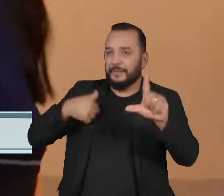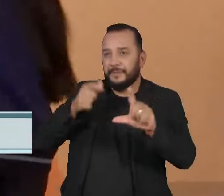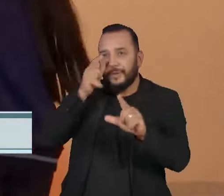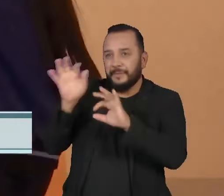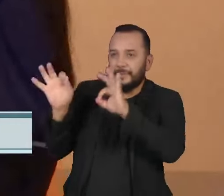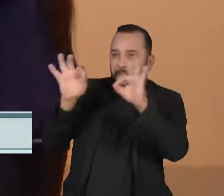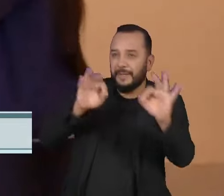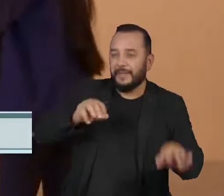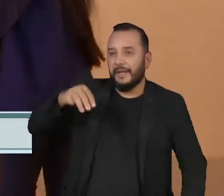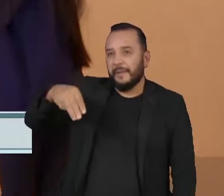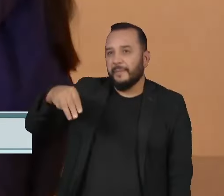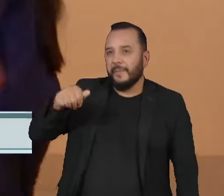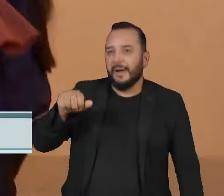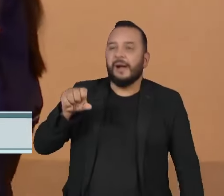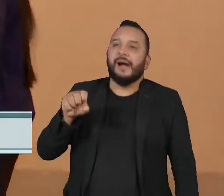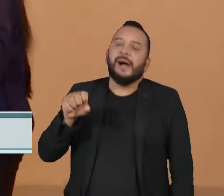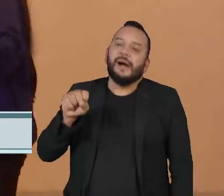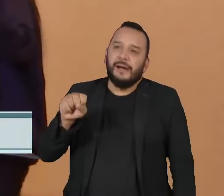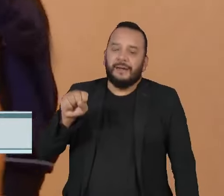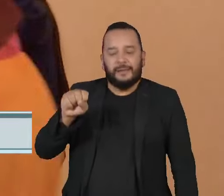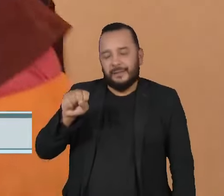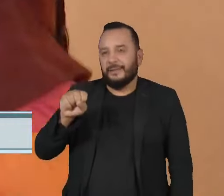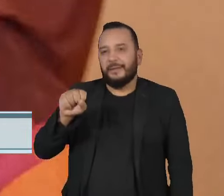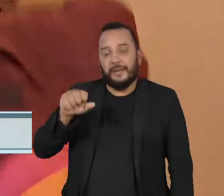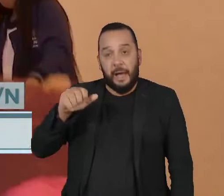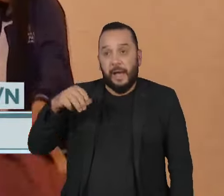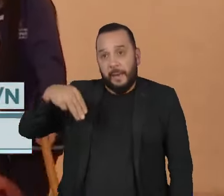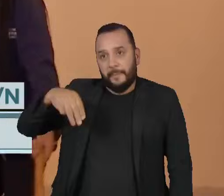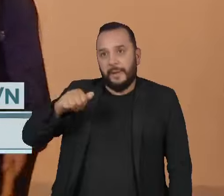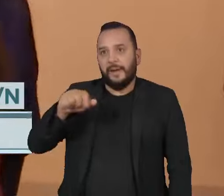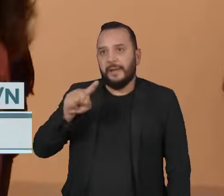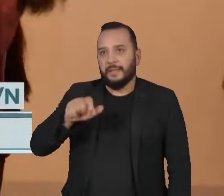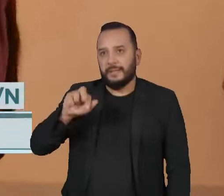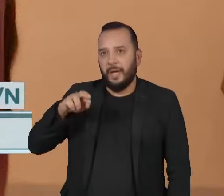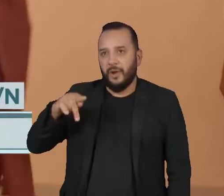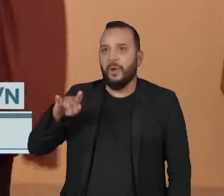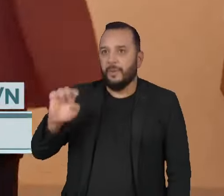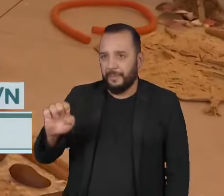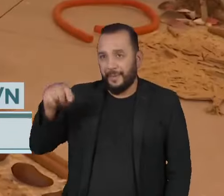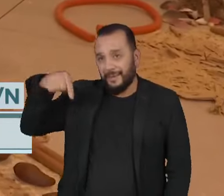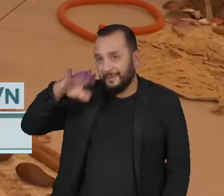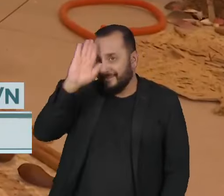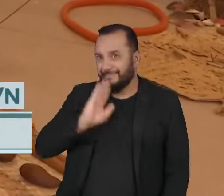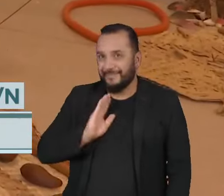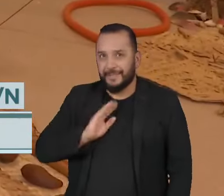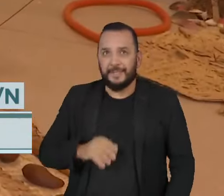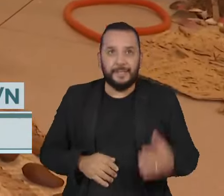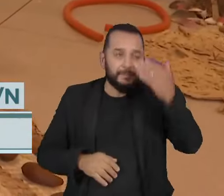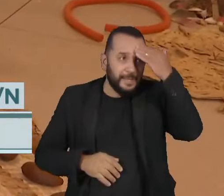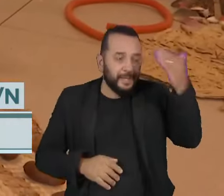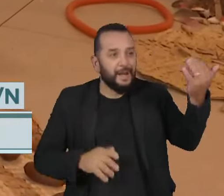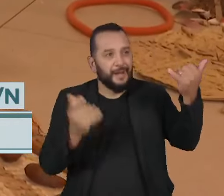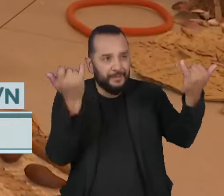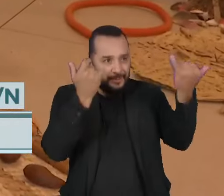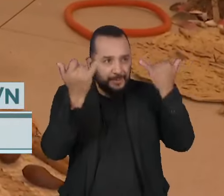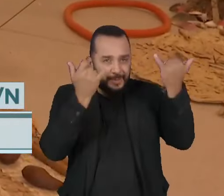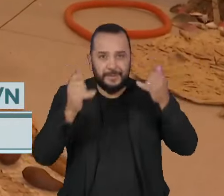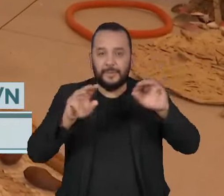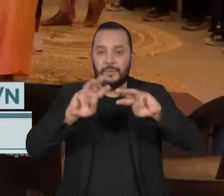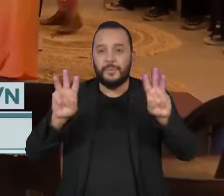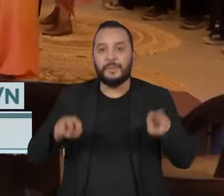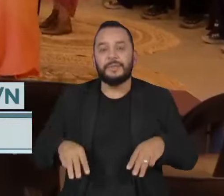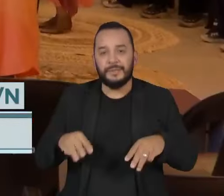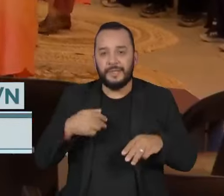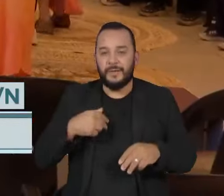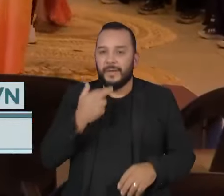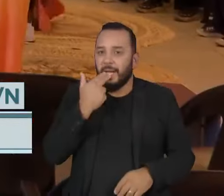Mazzaropi, aqui no Saguão B do museu, também gratuito. Maravilha, muito obrigada, Fernando, pelas informações. O Museu da Língua Portuguesa fica na